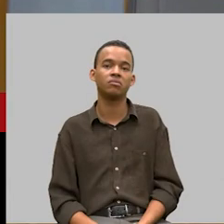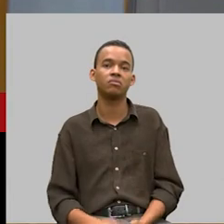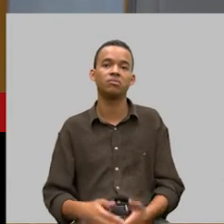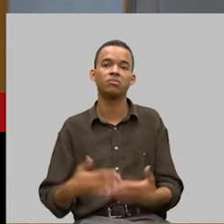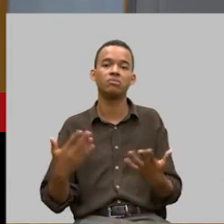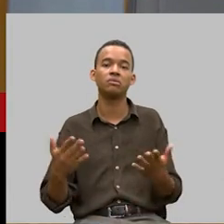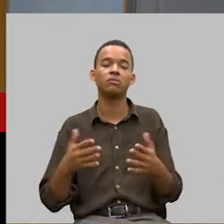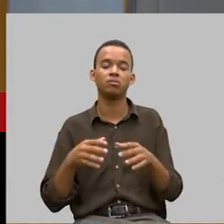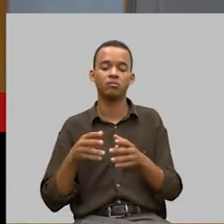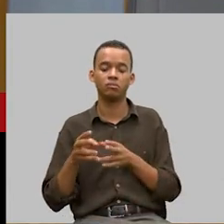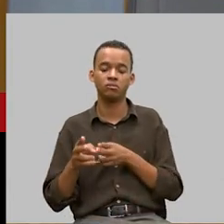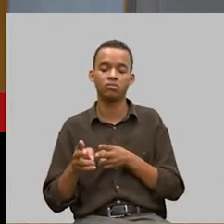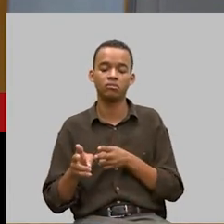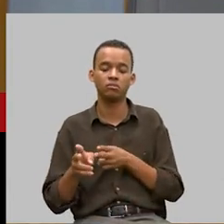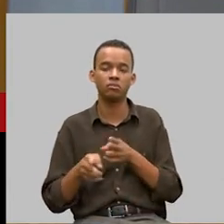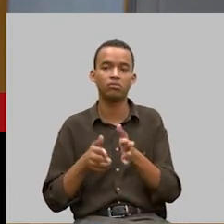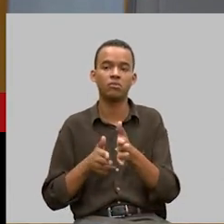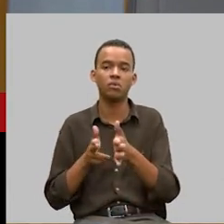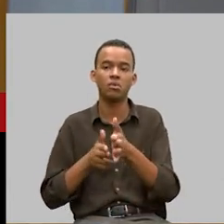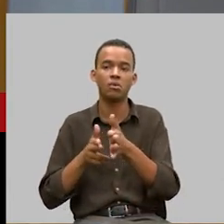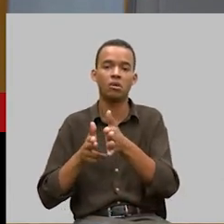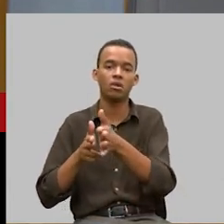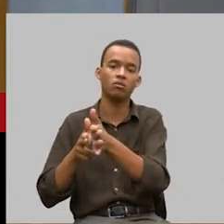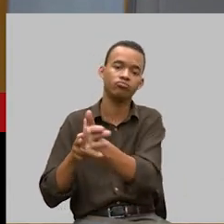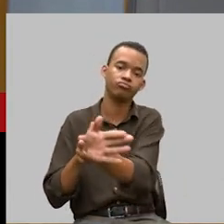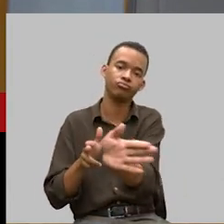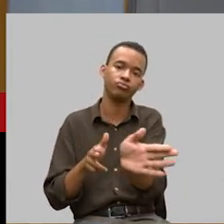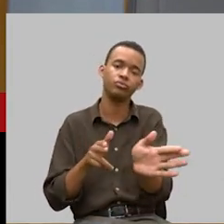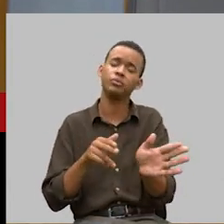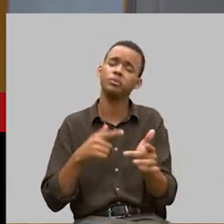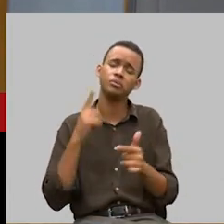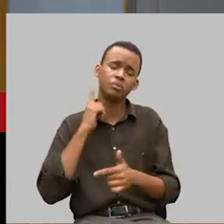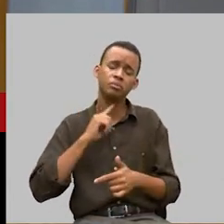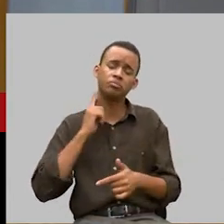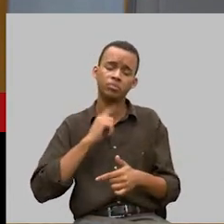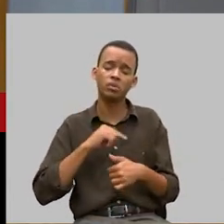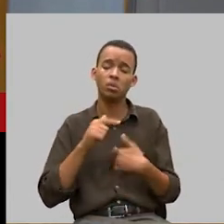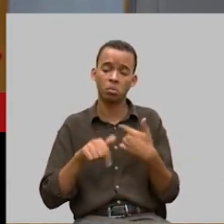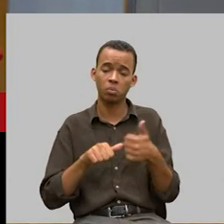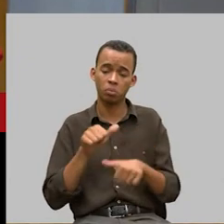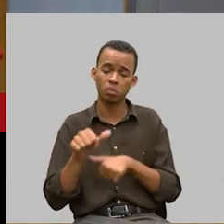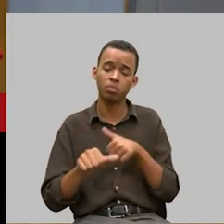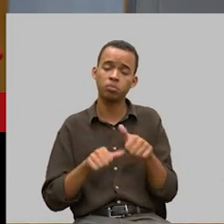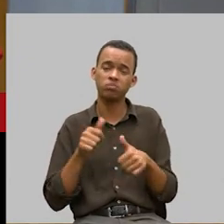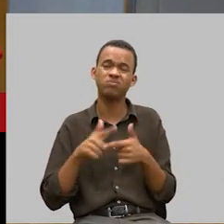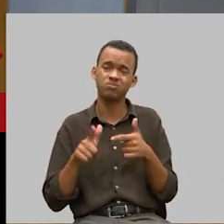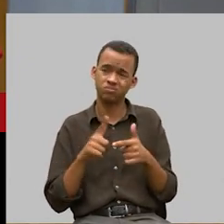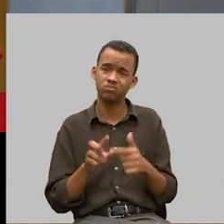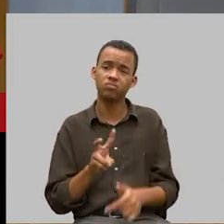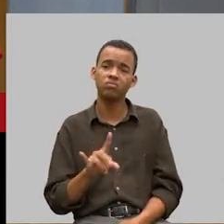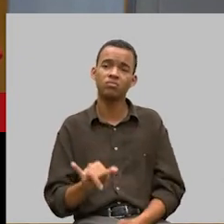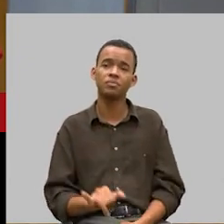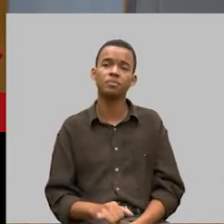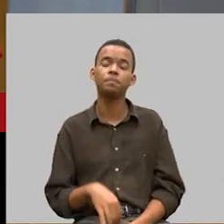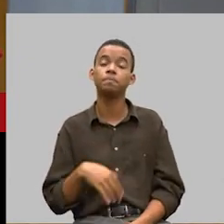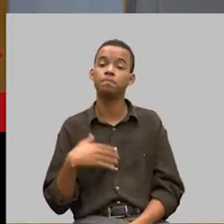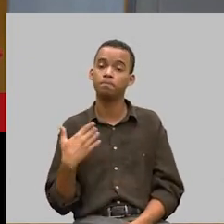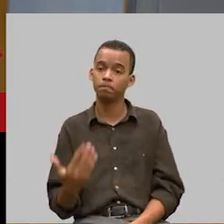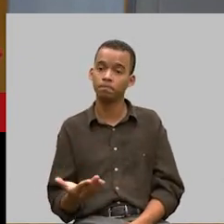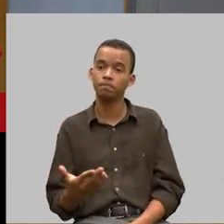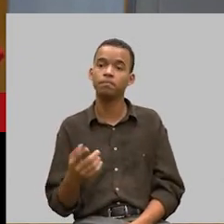vai descarrilar em em algum momento então nós precisamos de